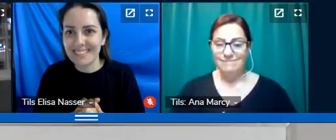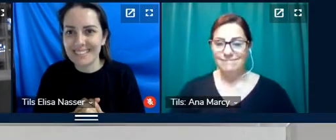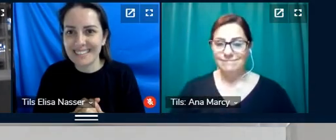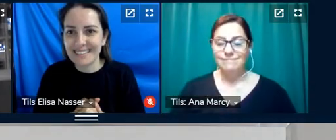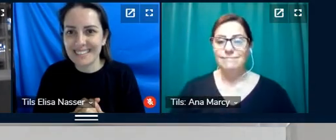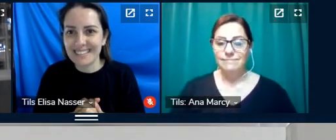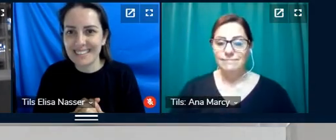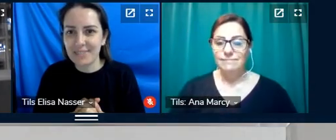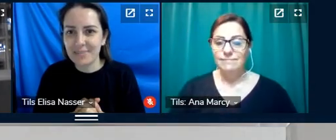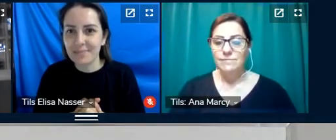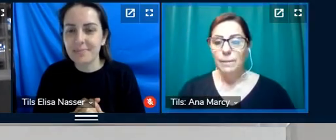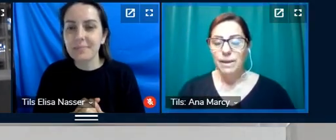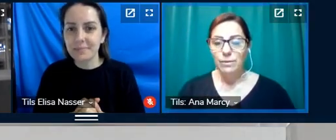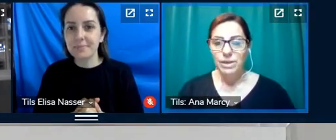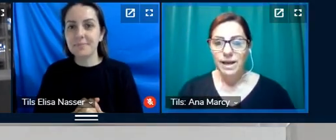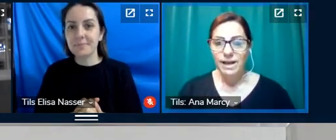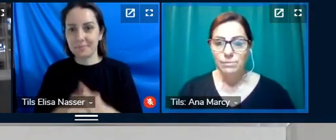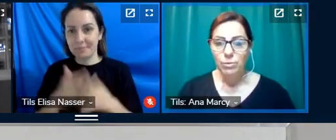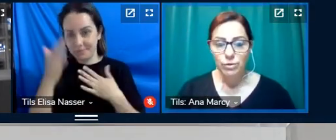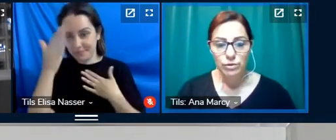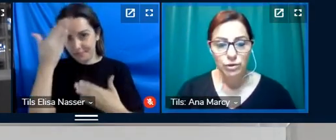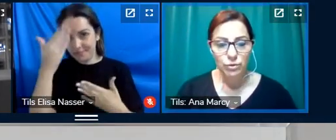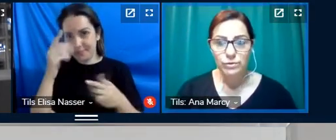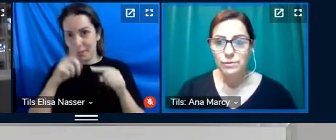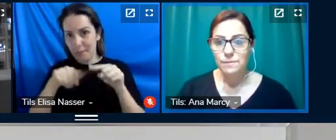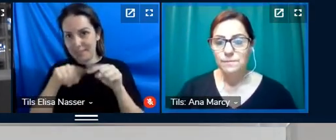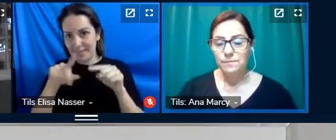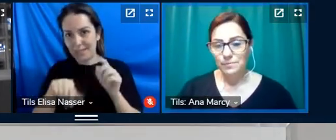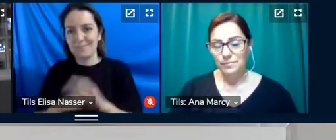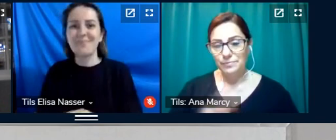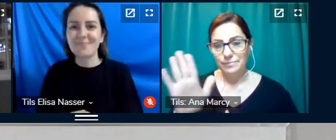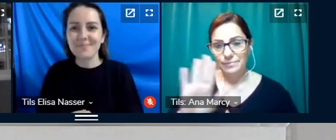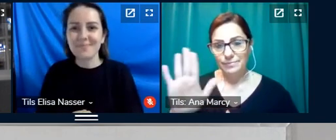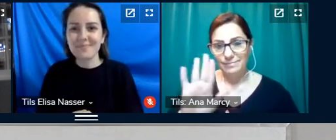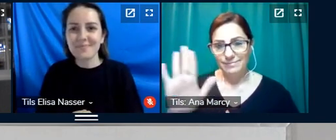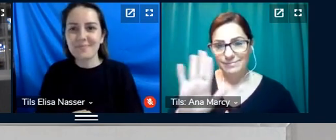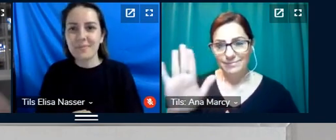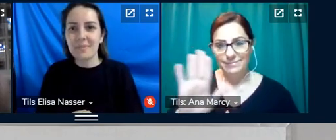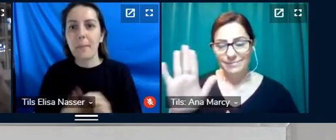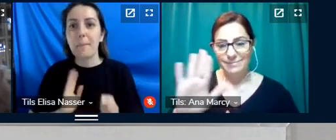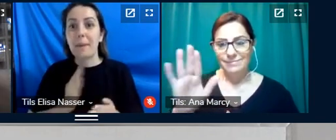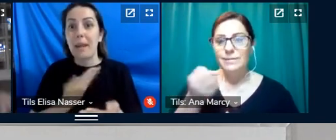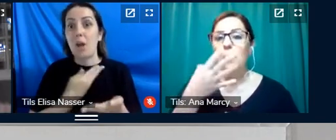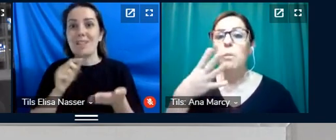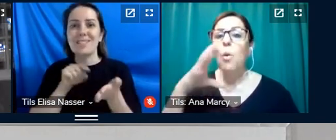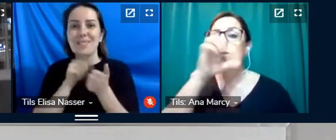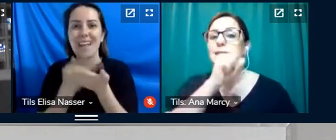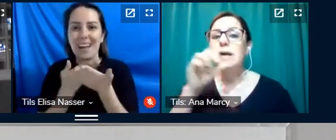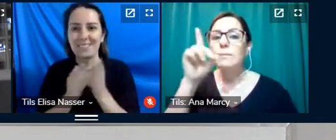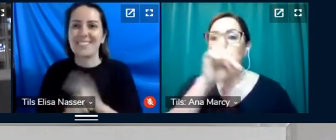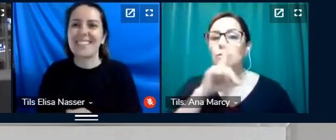eu já vou mandar para ela o material. Tá bom. Boa noite, gente. Abraço. Tchau.